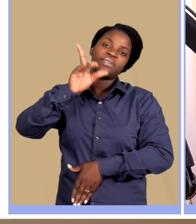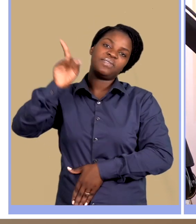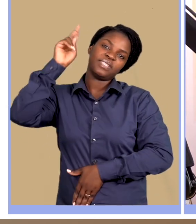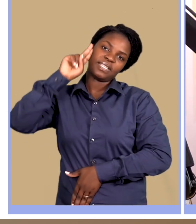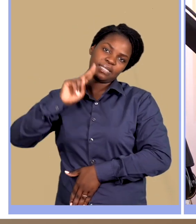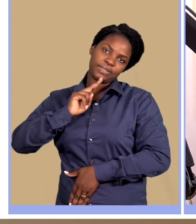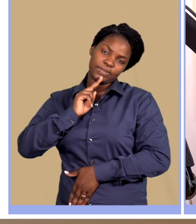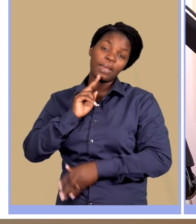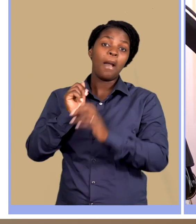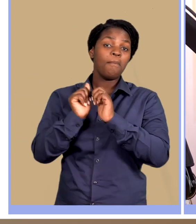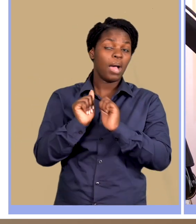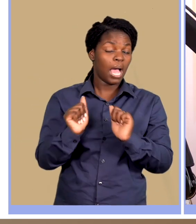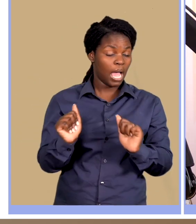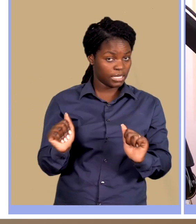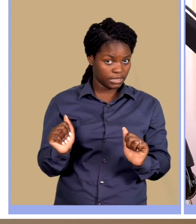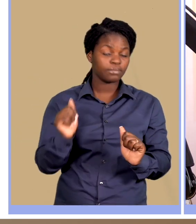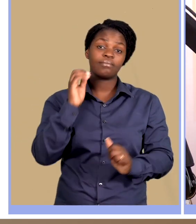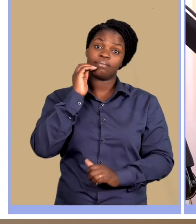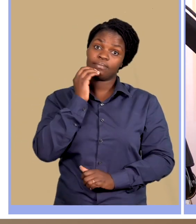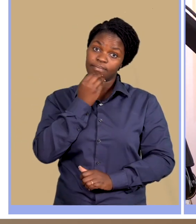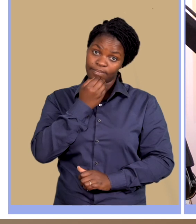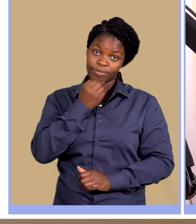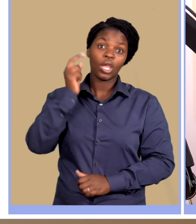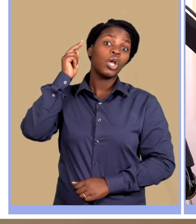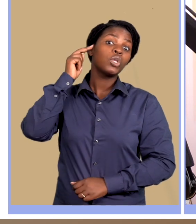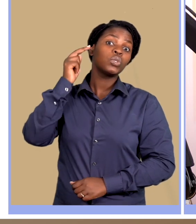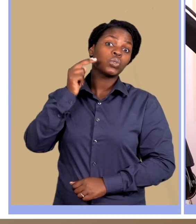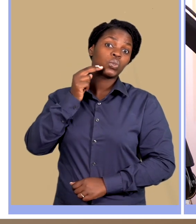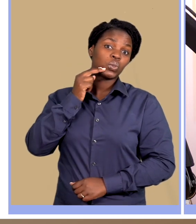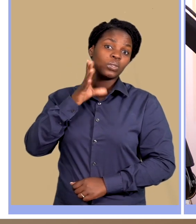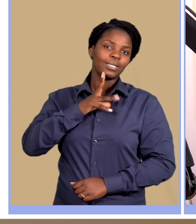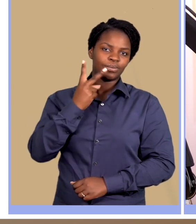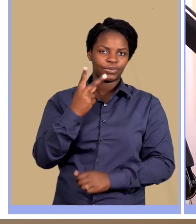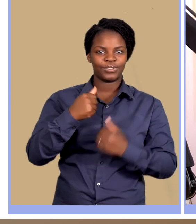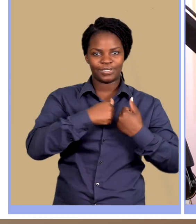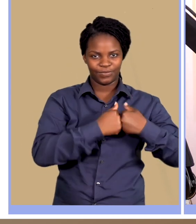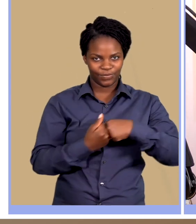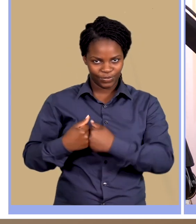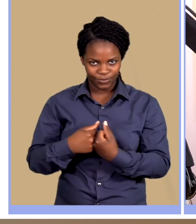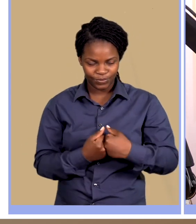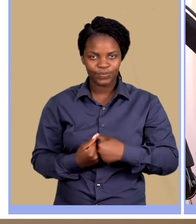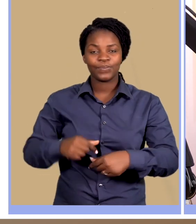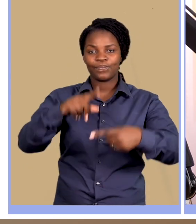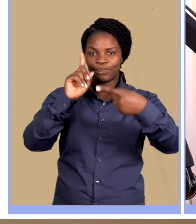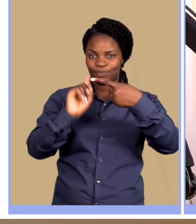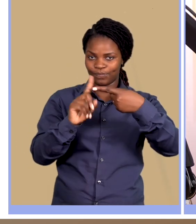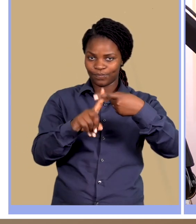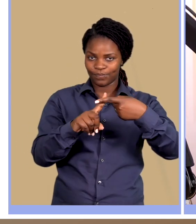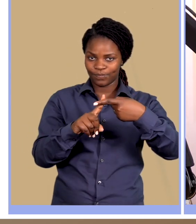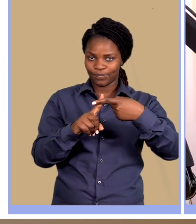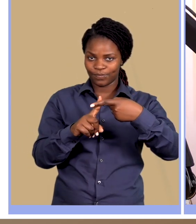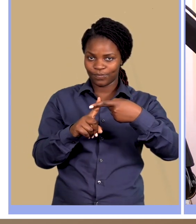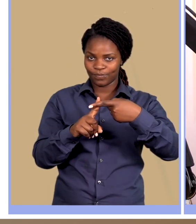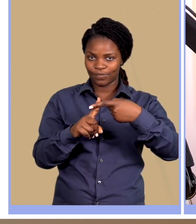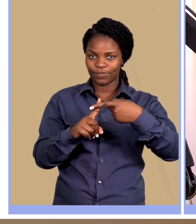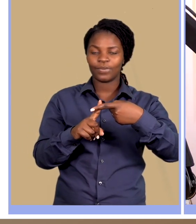um aspecto. A deficiência auditiva tem dois desafios. Primeiro, porque ela é de facto uma